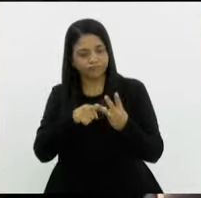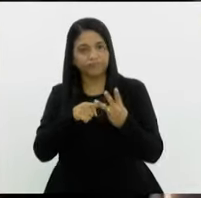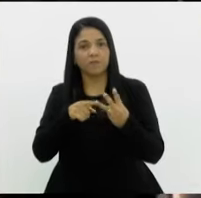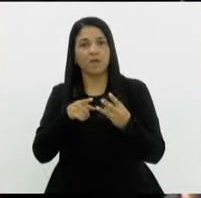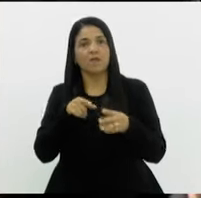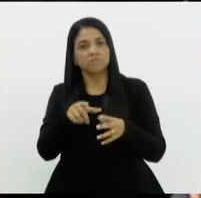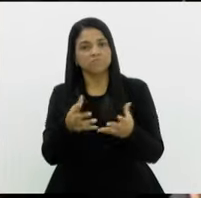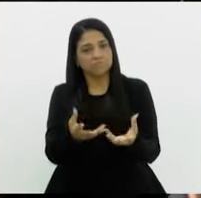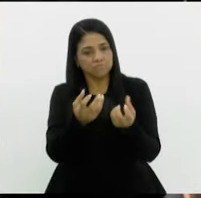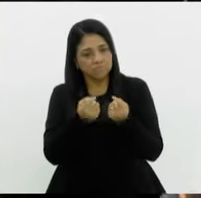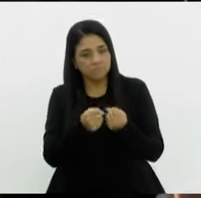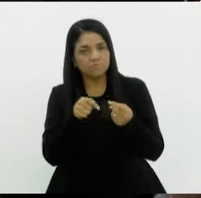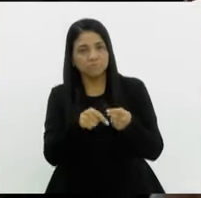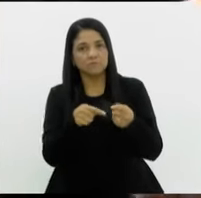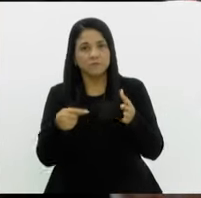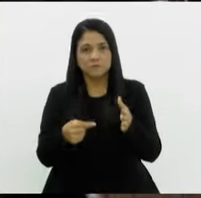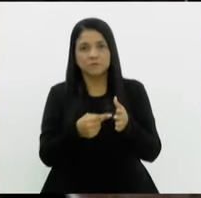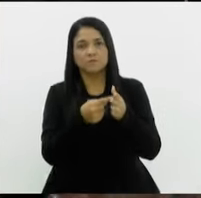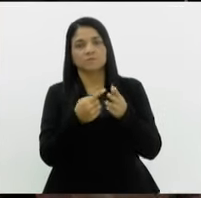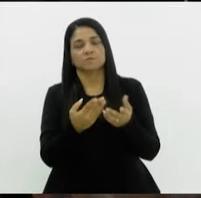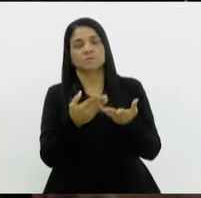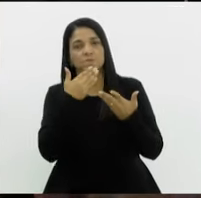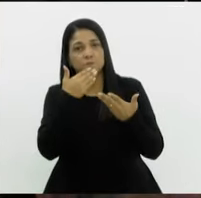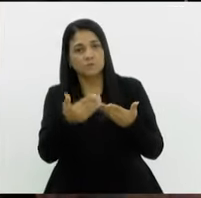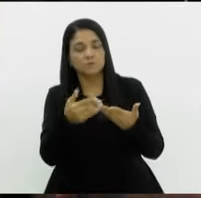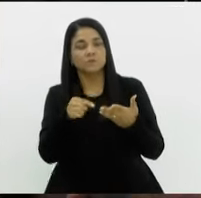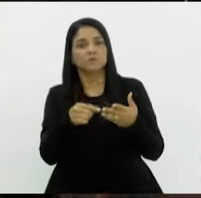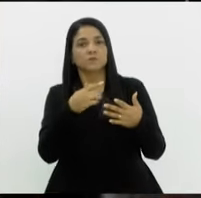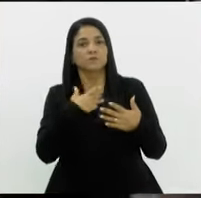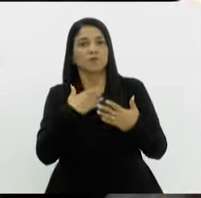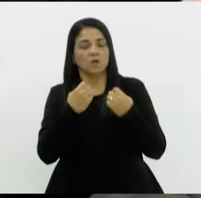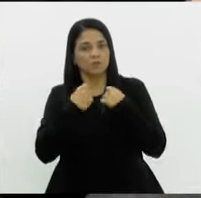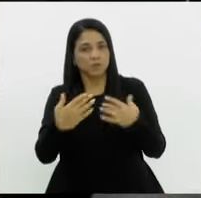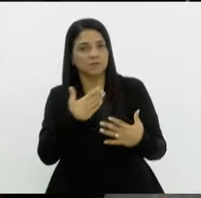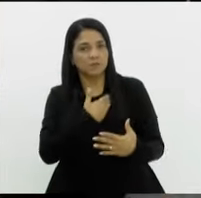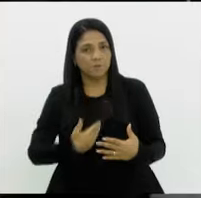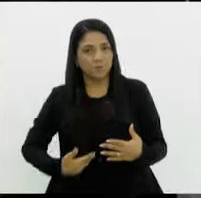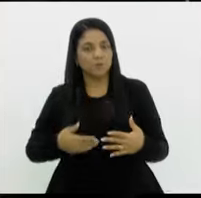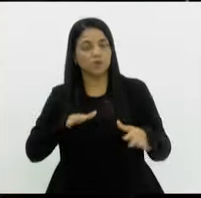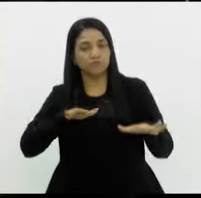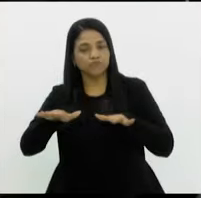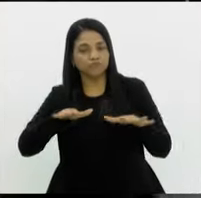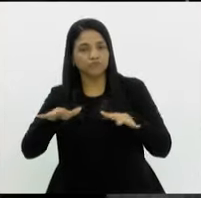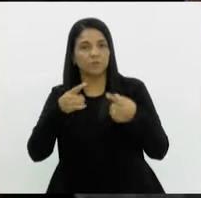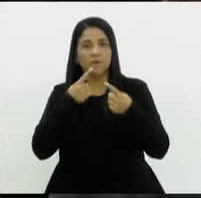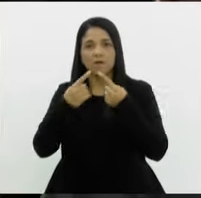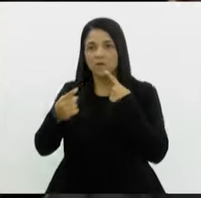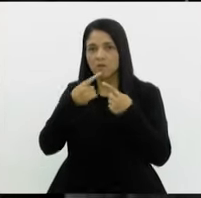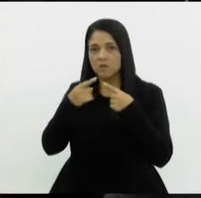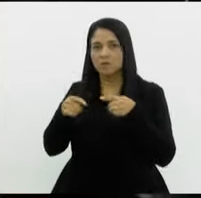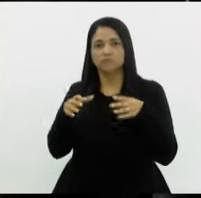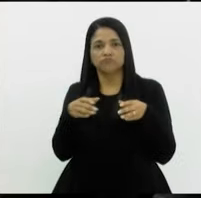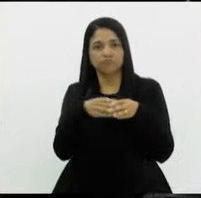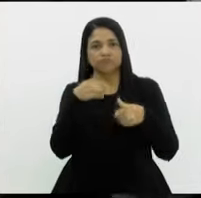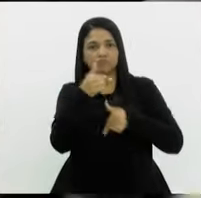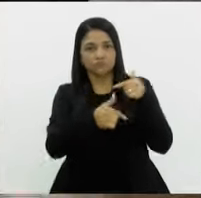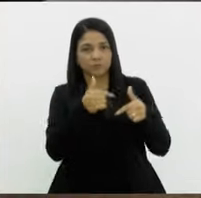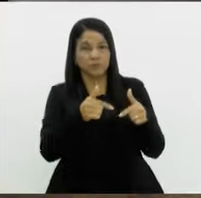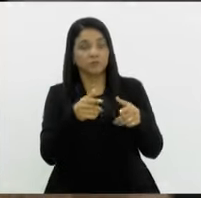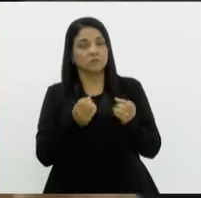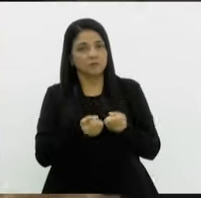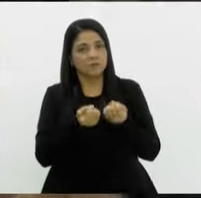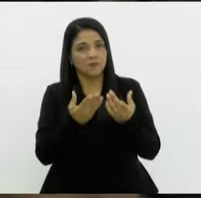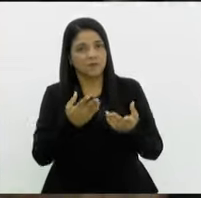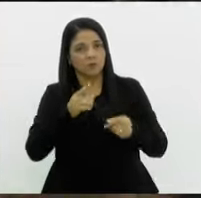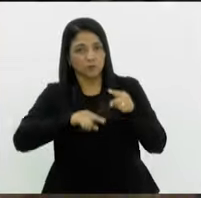essas demandas e darmos tratamento na forma de audiência pública, dialogando com o movimento de trabalhadoras e trabalhadores entregadores, para que